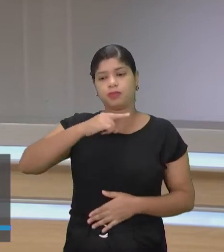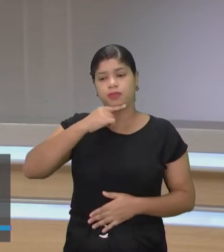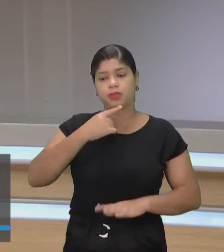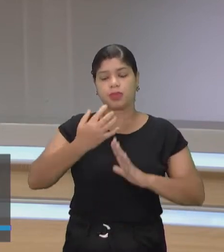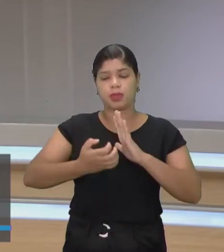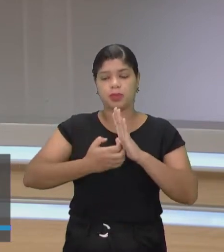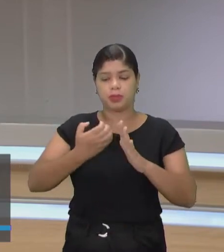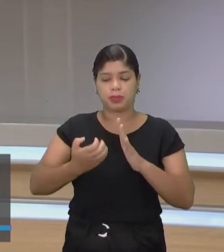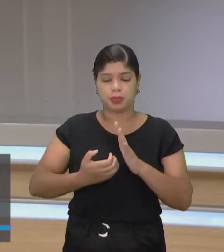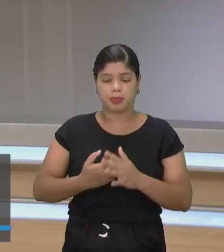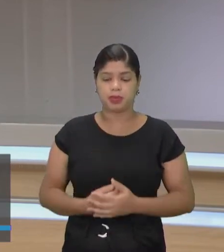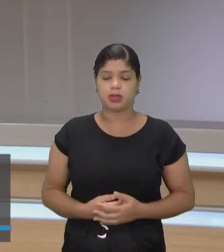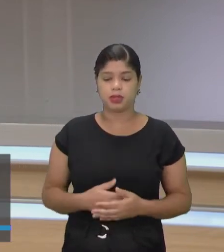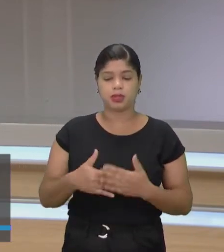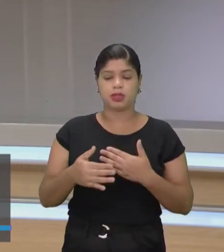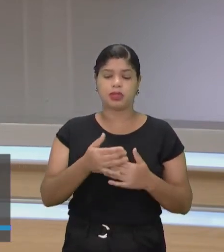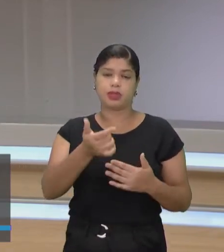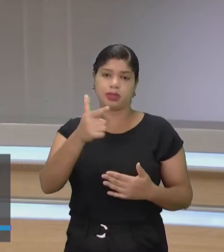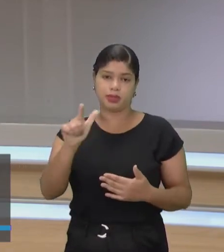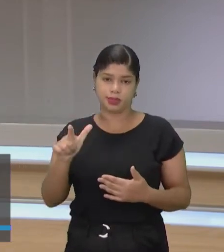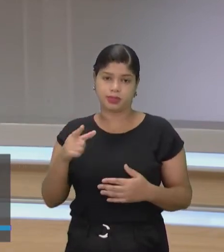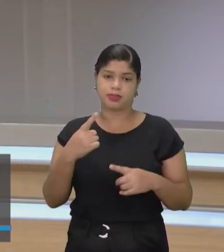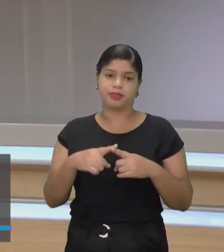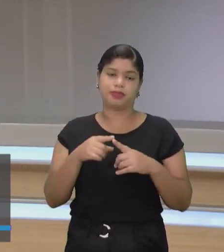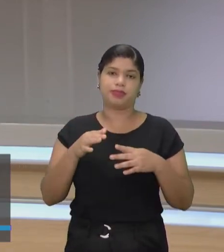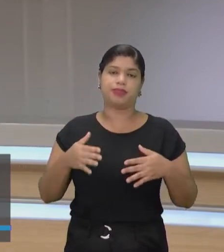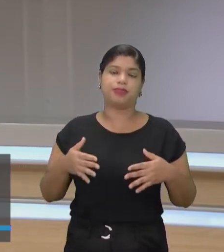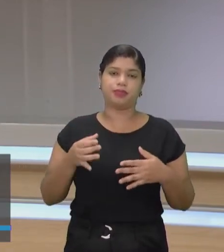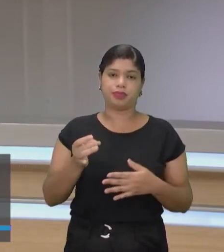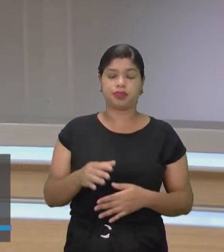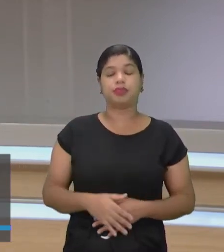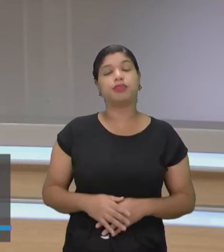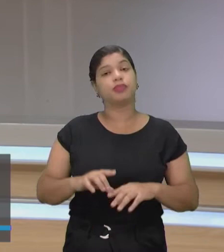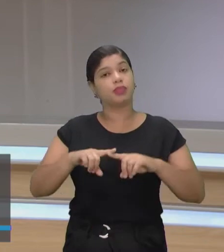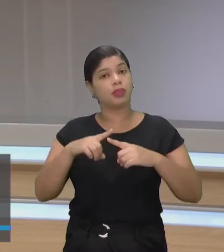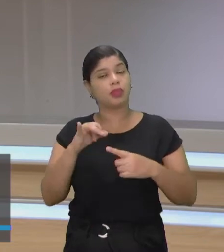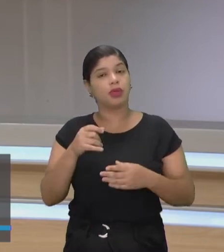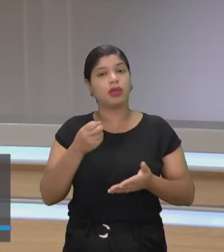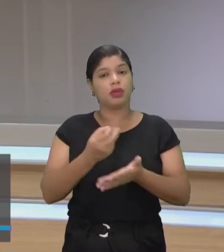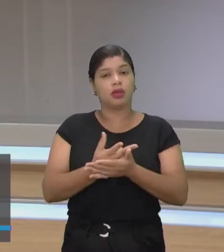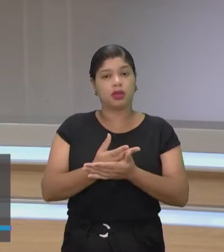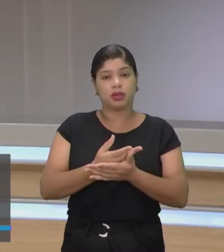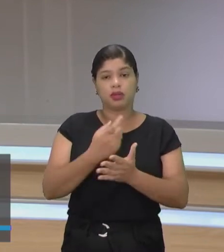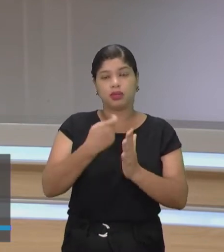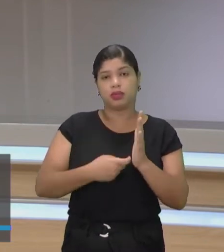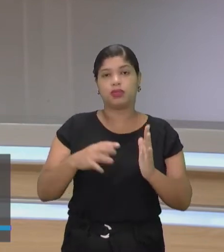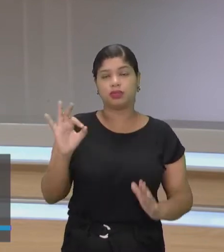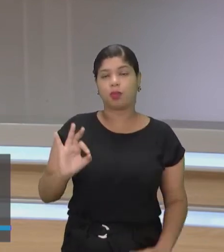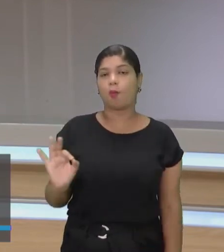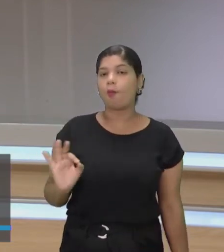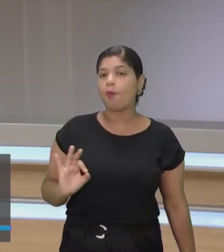está anunciando ou qualquer coisa, que ela está fazendo descarte. Agora, se ela não paga a taxa, já